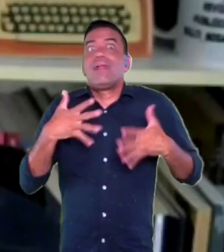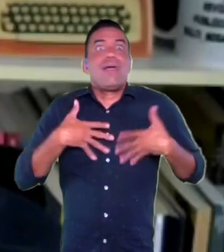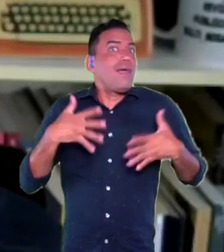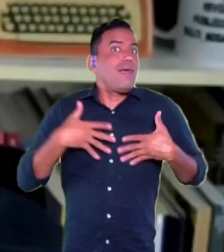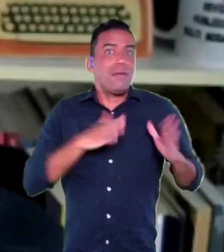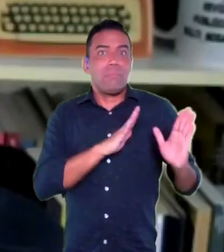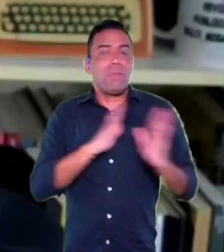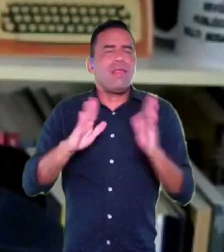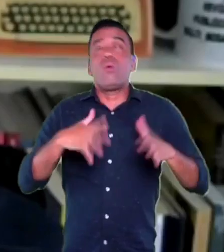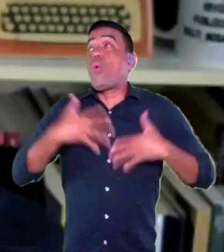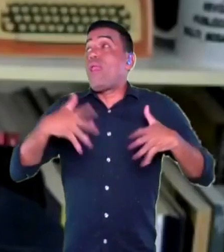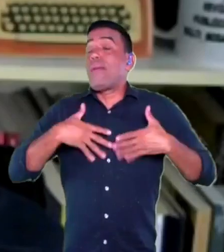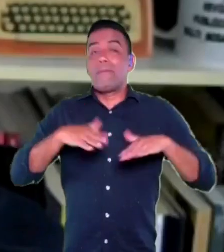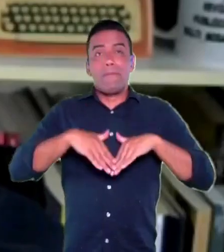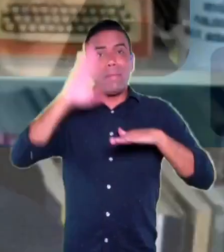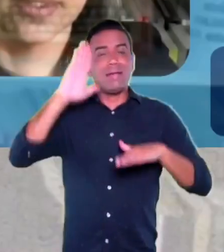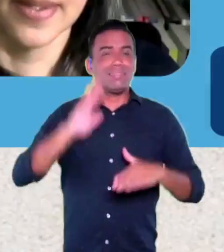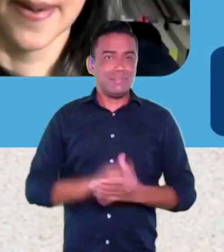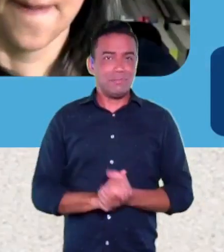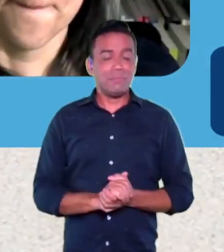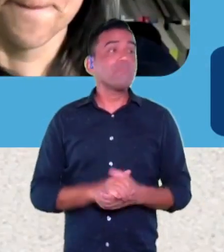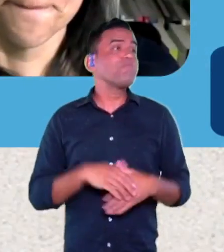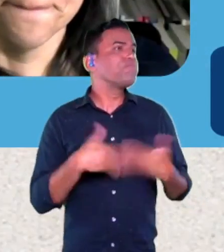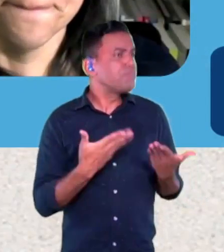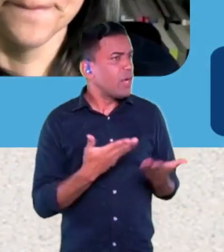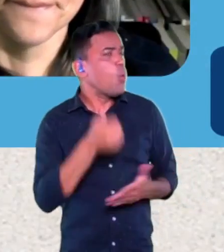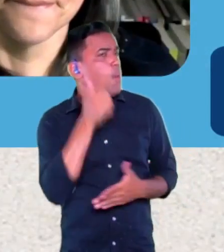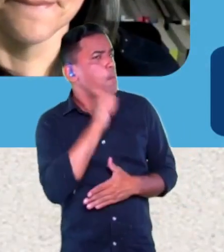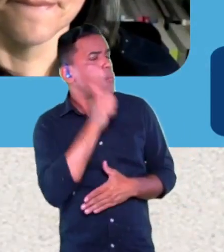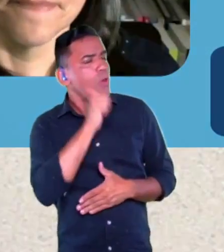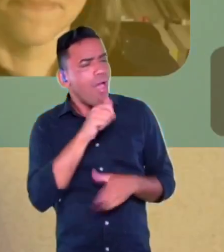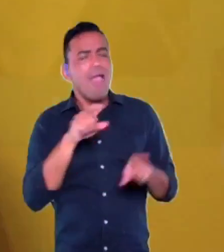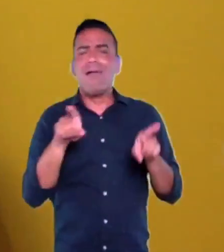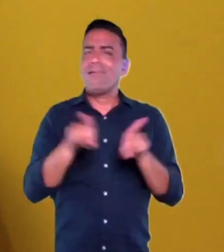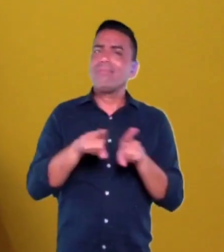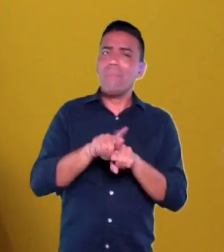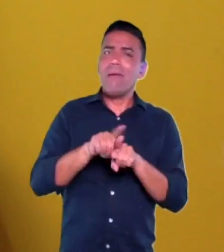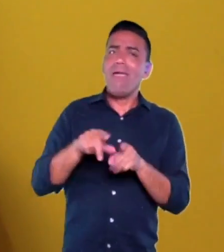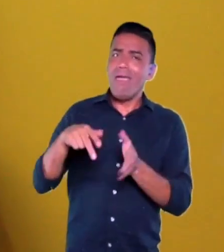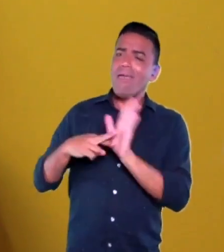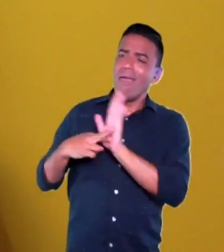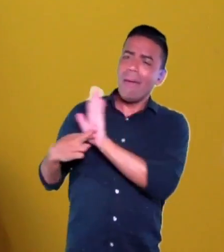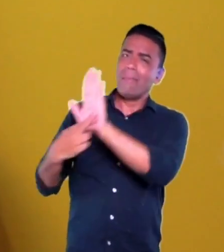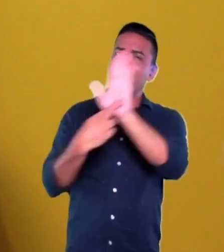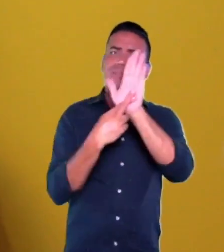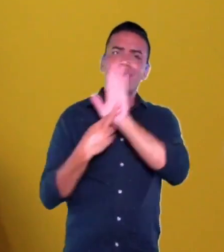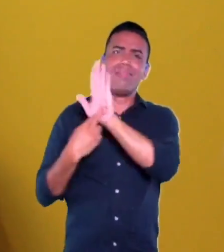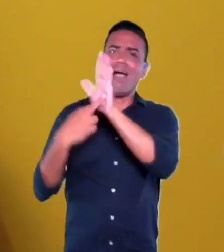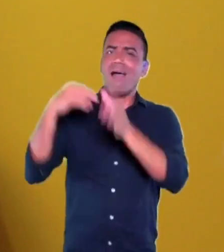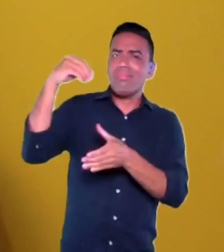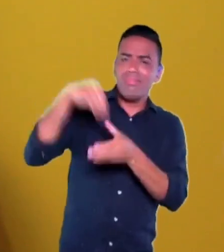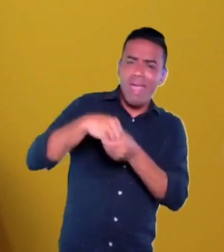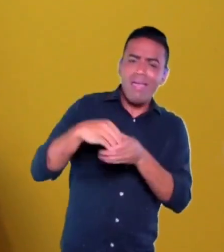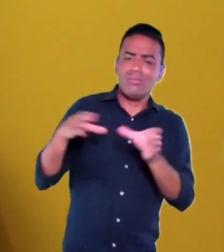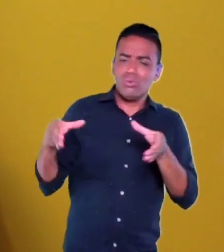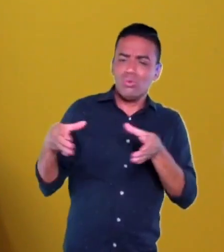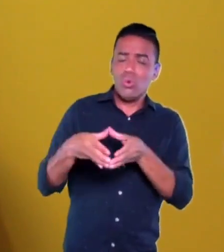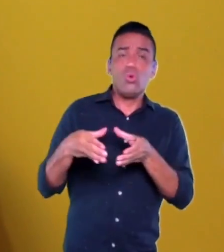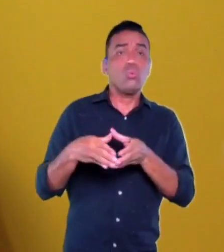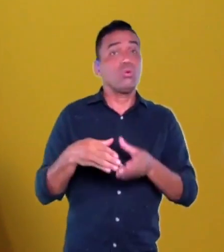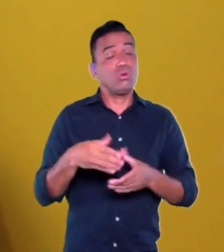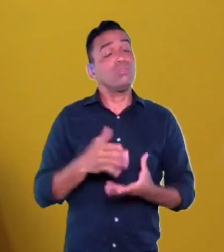época. E de ter uma mulher ali também, né, representando, né, dentro dessa coleção, tinha